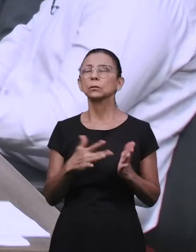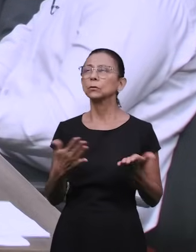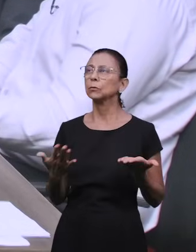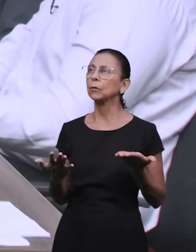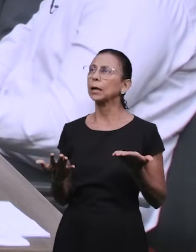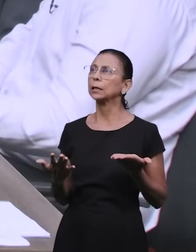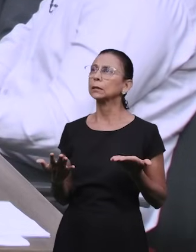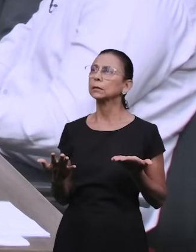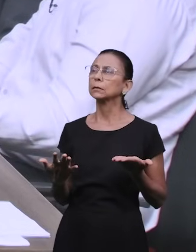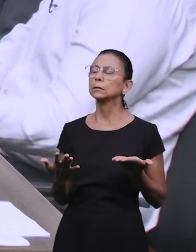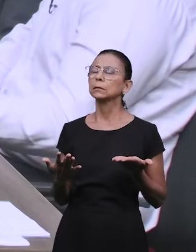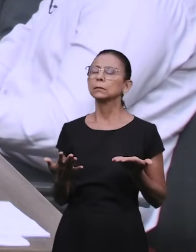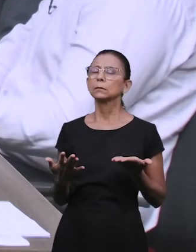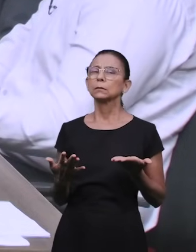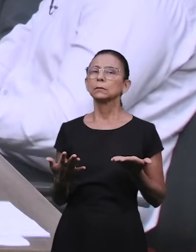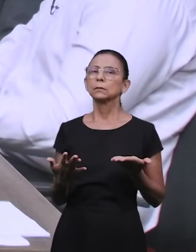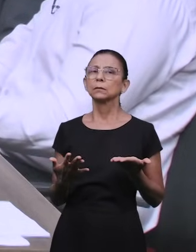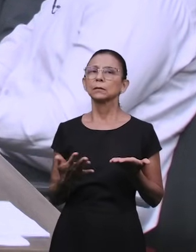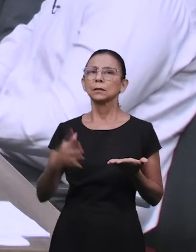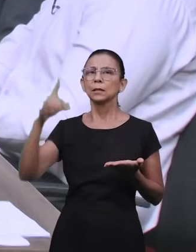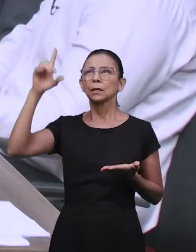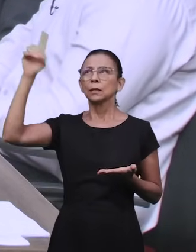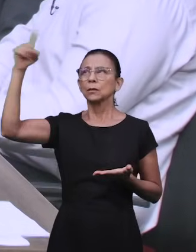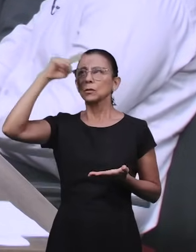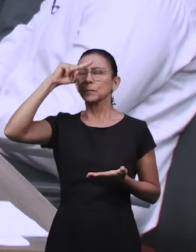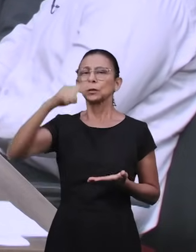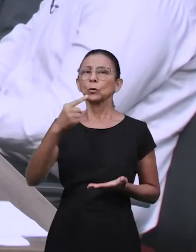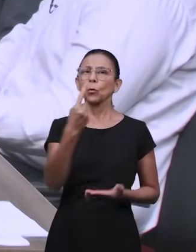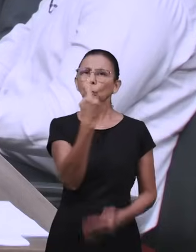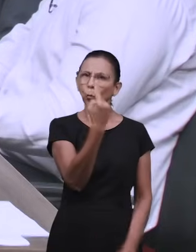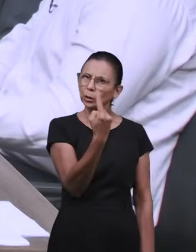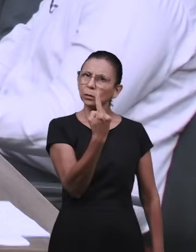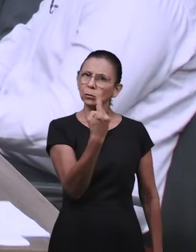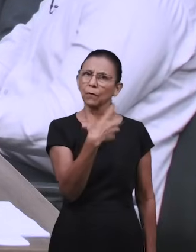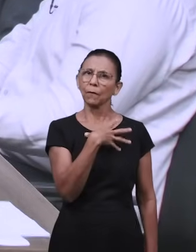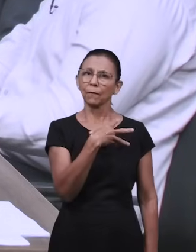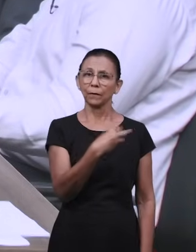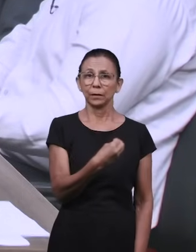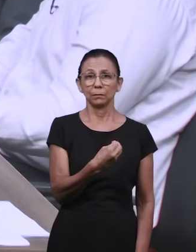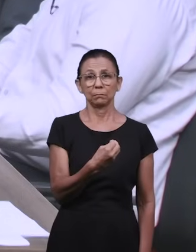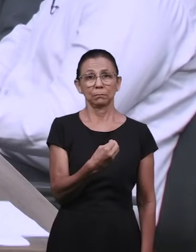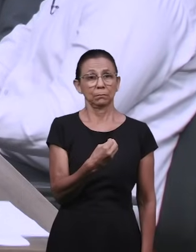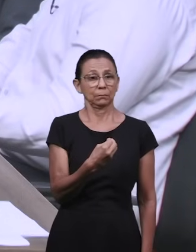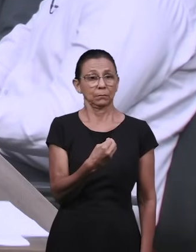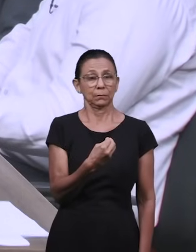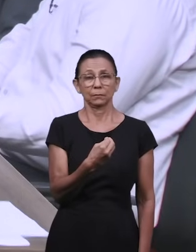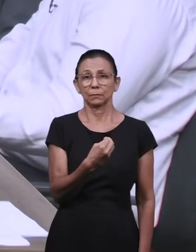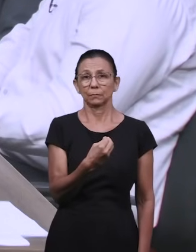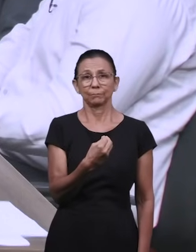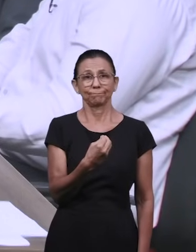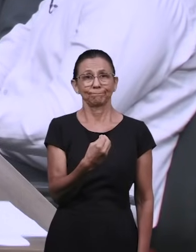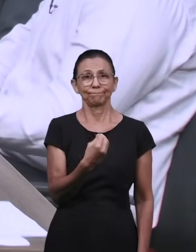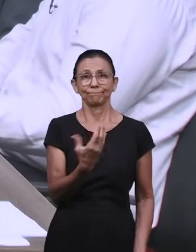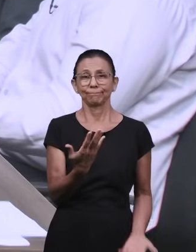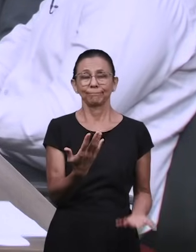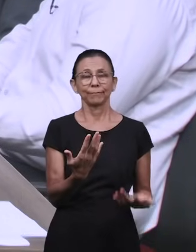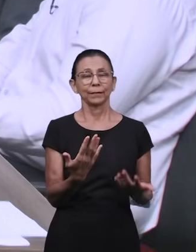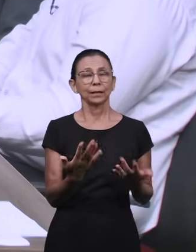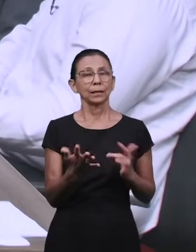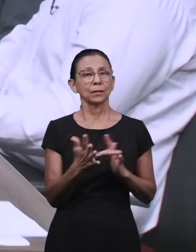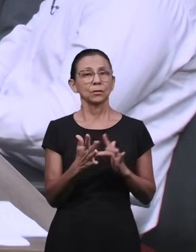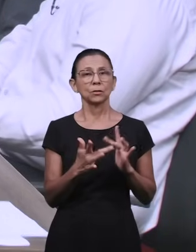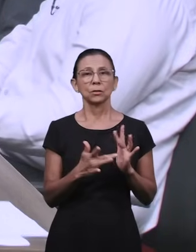porque Deus não enviou outro, né, que não seja ele. Segundo, que ele foi o